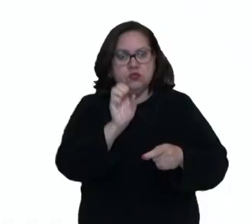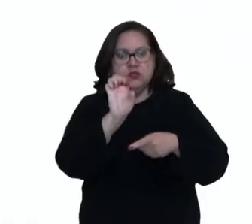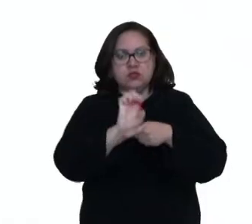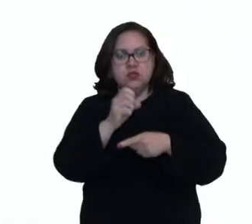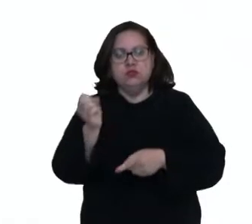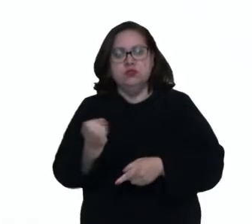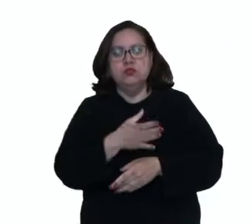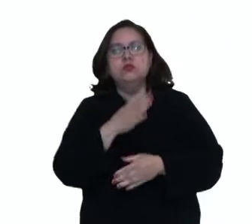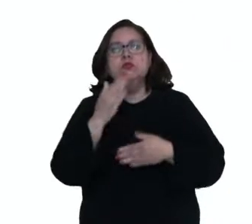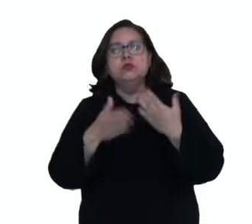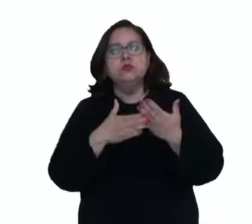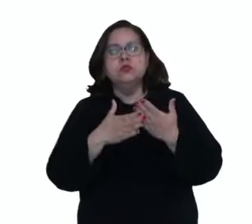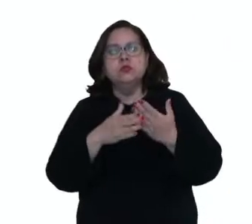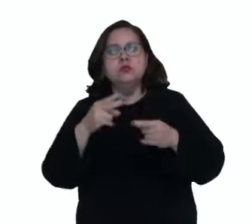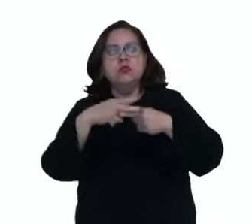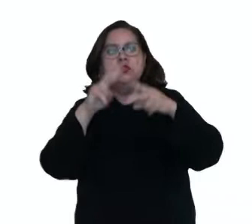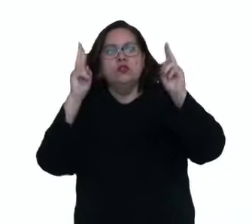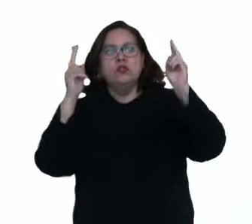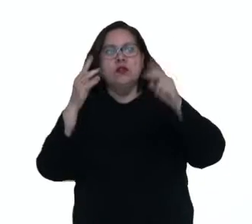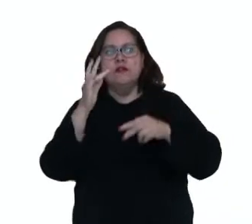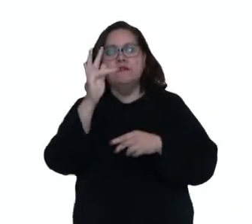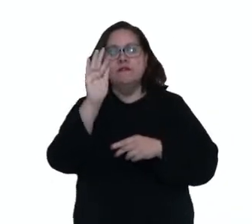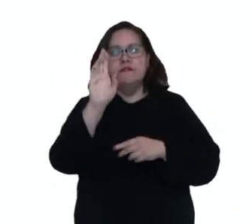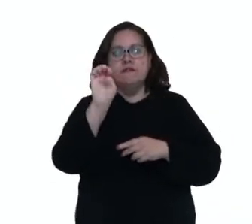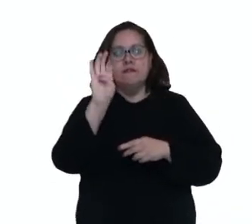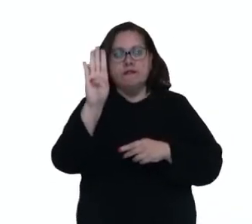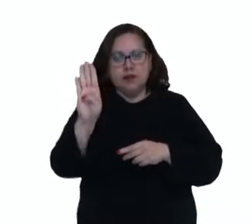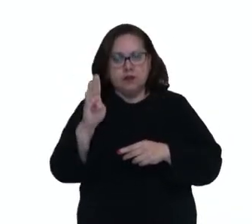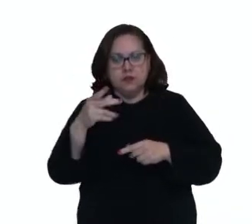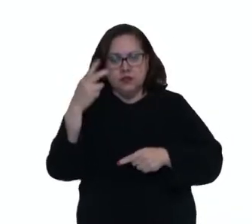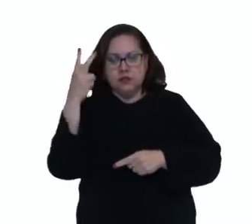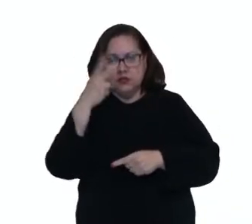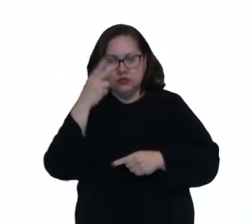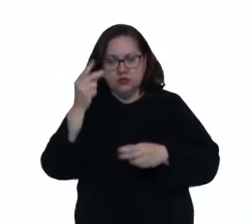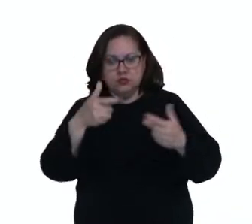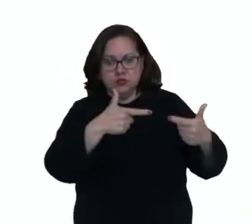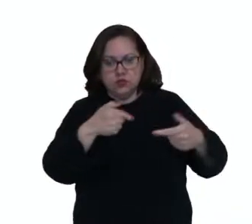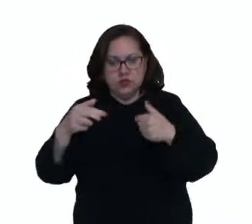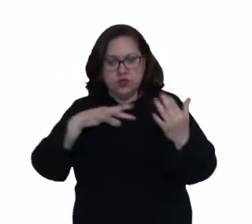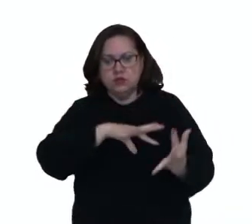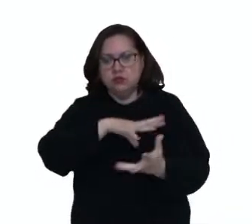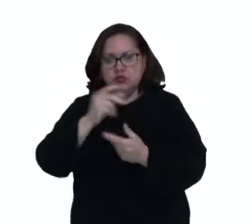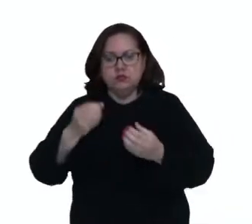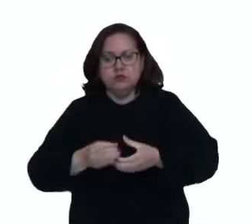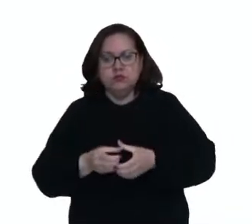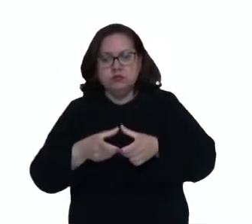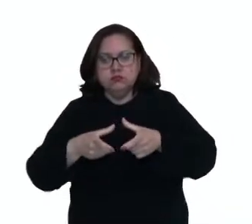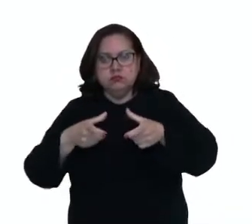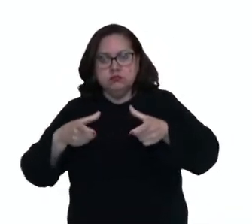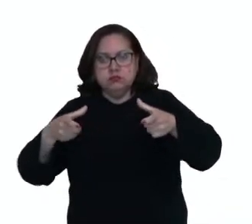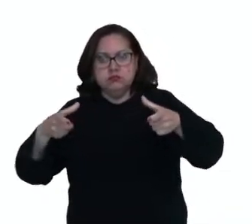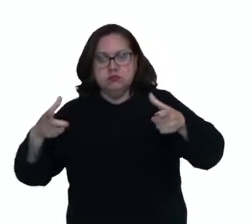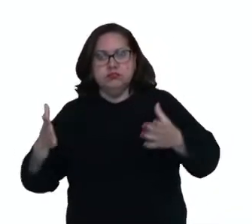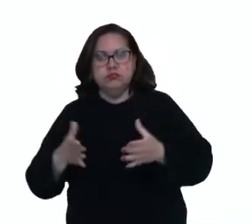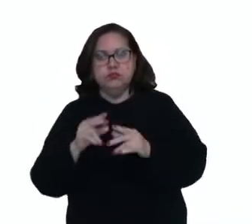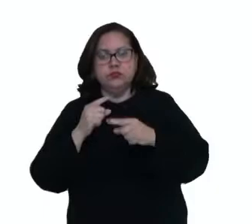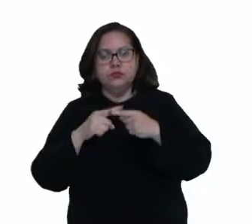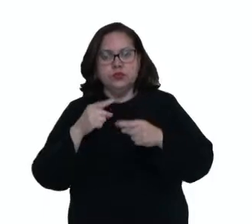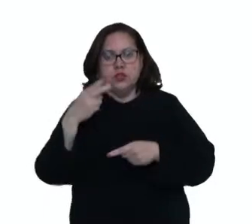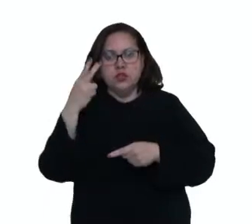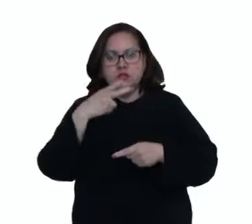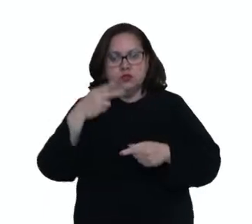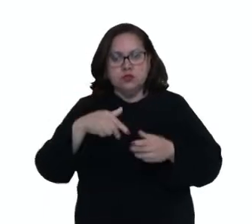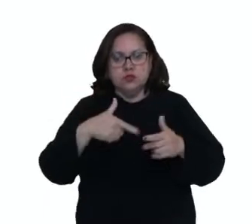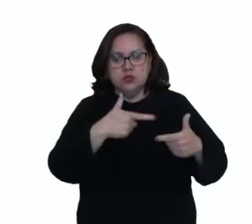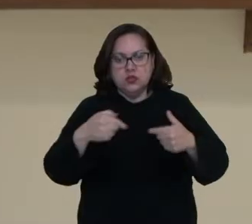a participação vitoriosa da FEB na Segunda Guerra Mundial e o crescimento, principalmente porque a Segunda Guerra